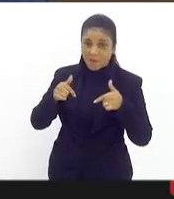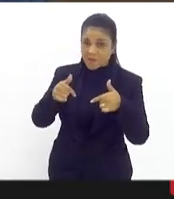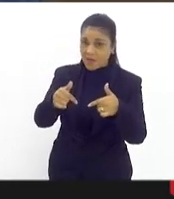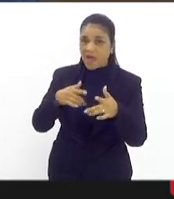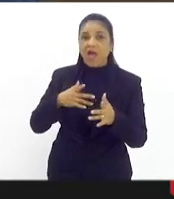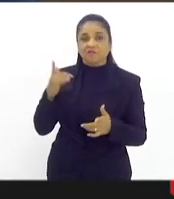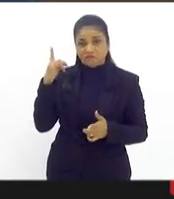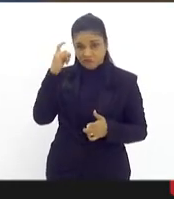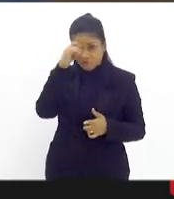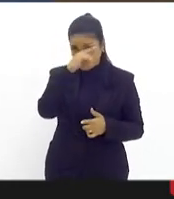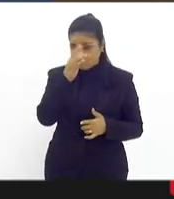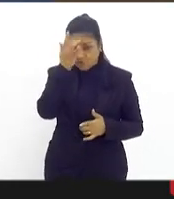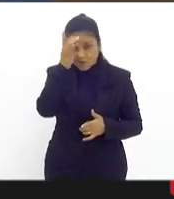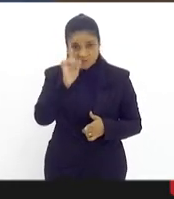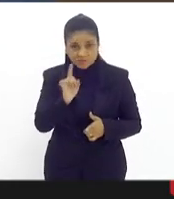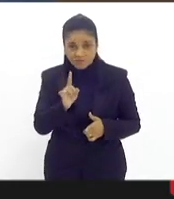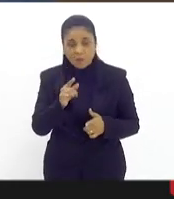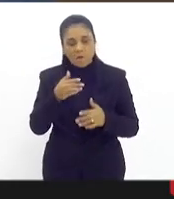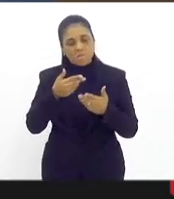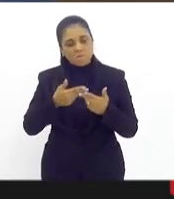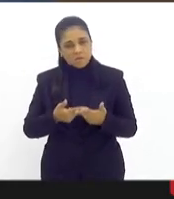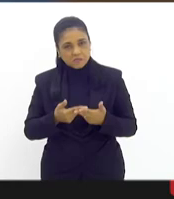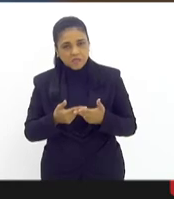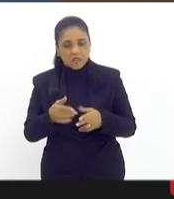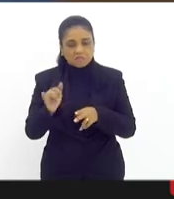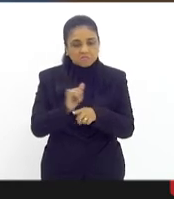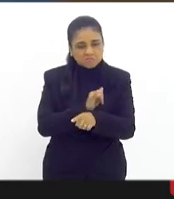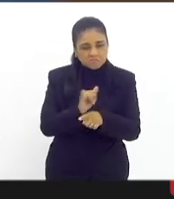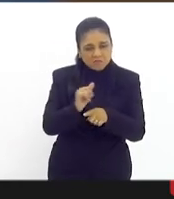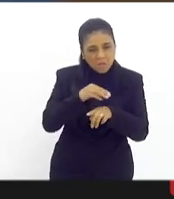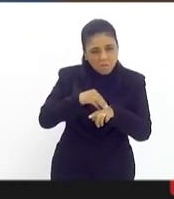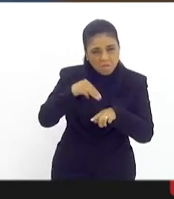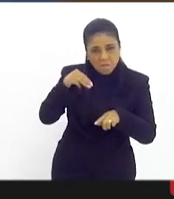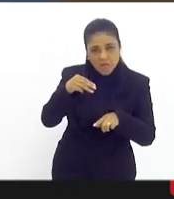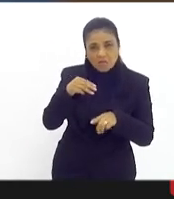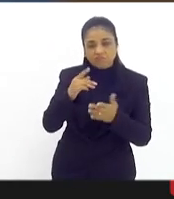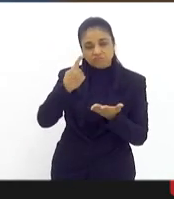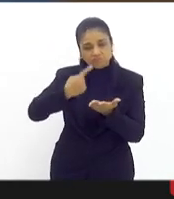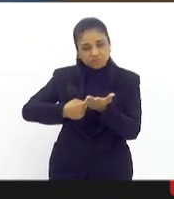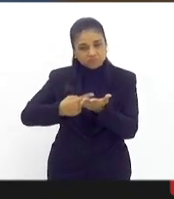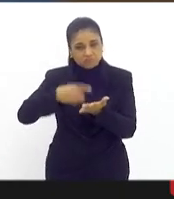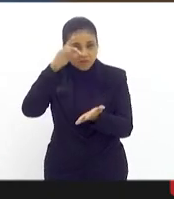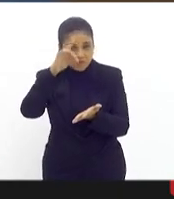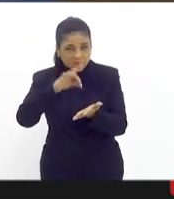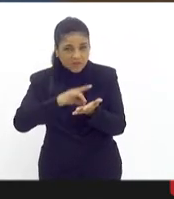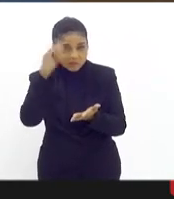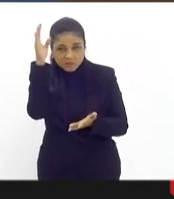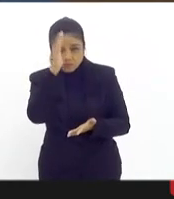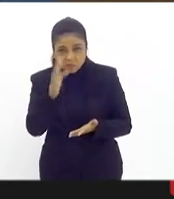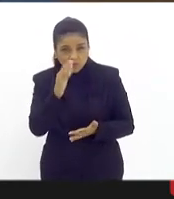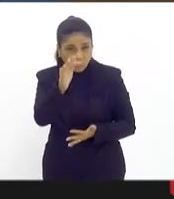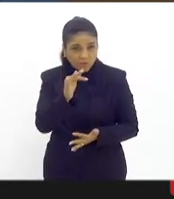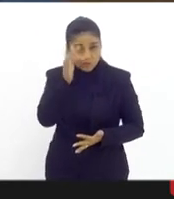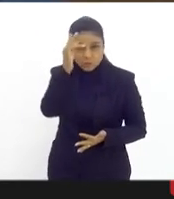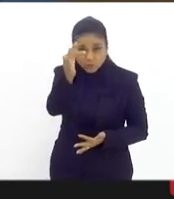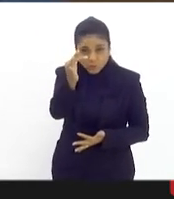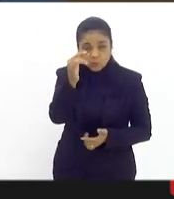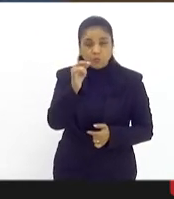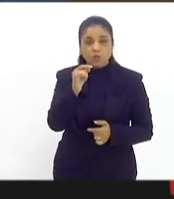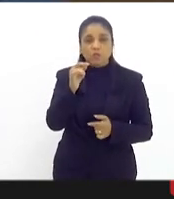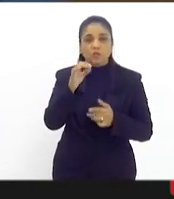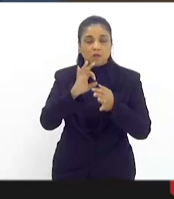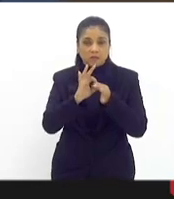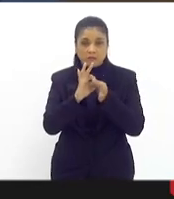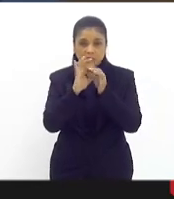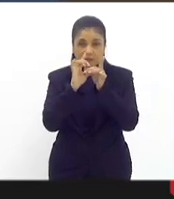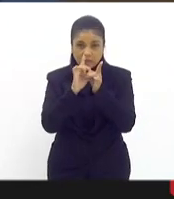fácil. Mas com muita paciência, com método, com compromisso com a verdade, com compromisso com o Brasil, com compromisso com o futuro e com a